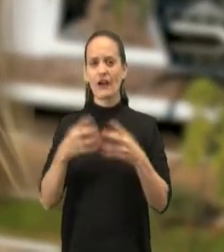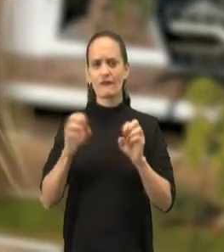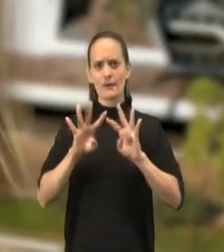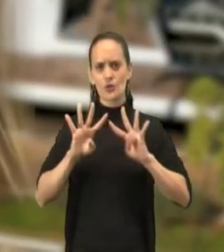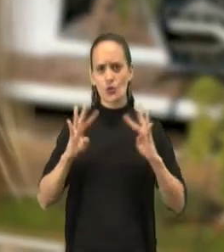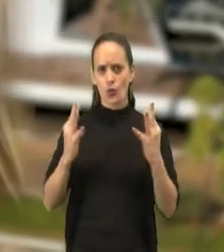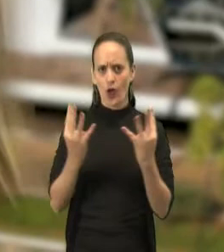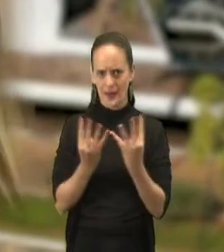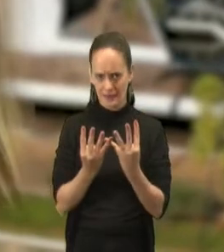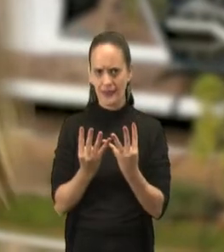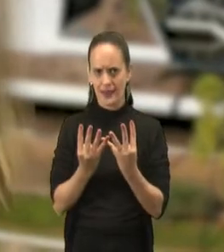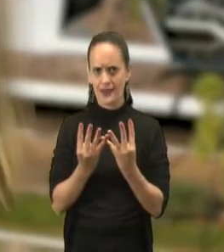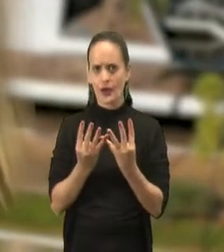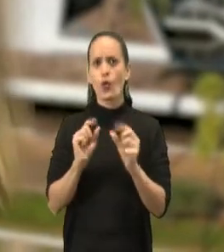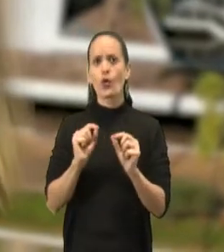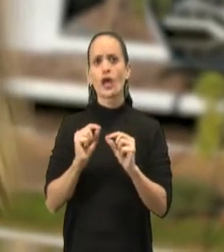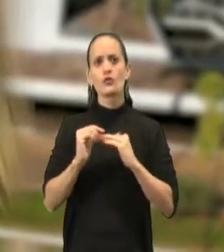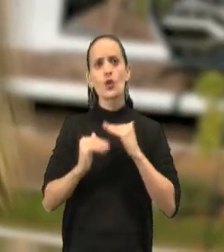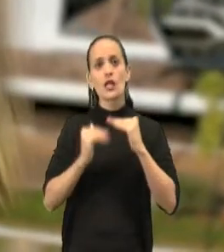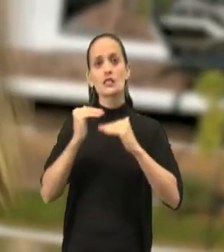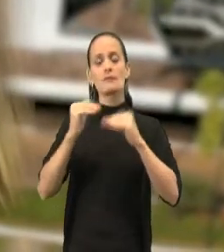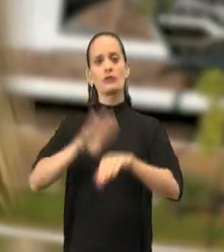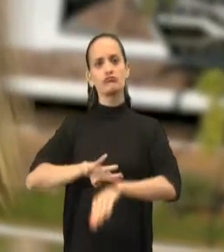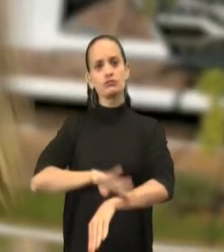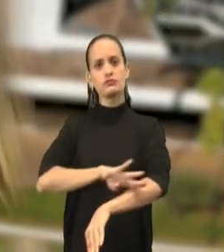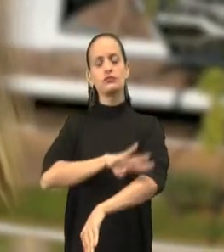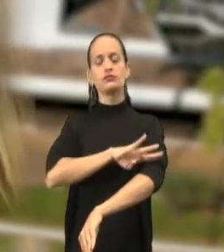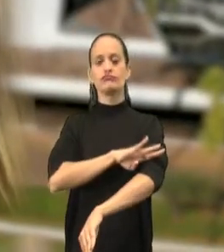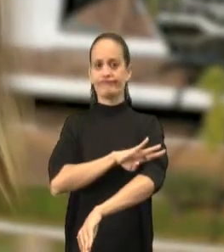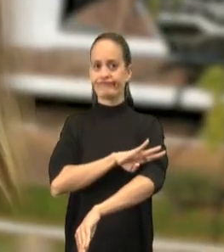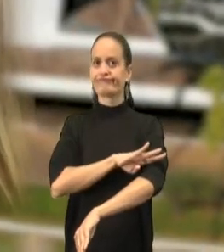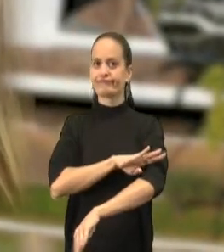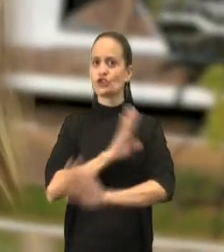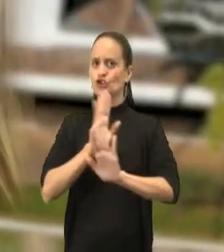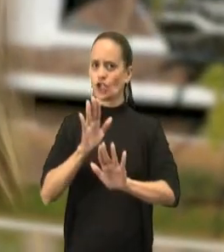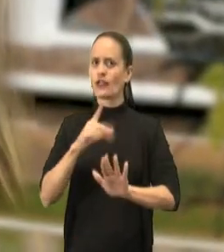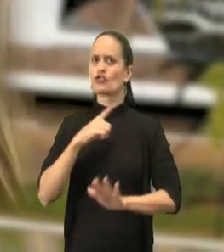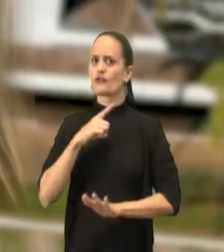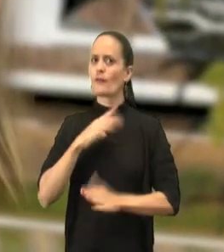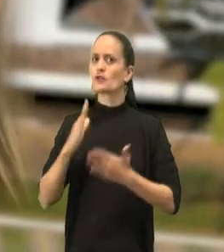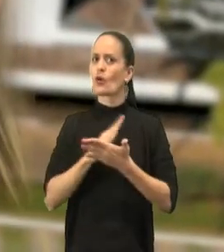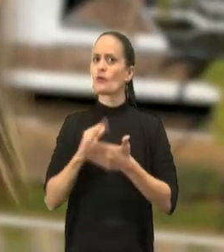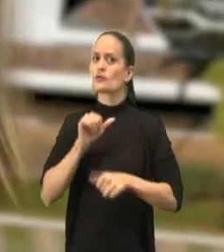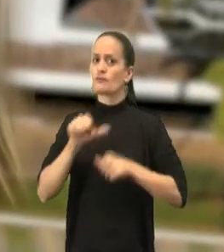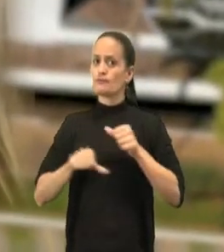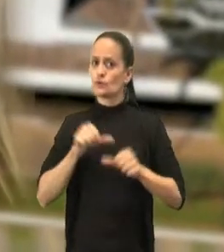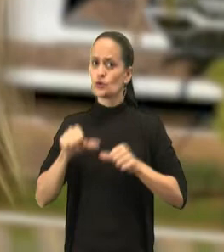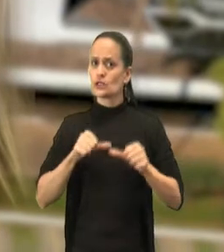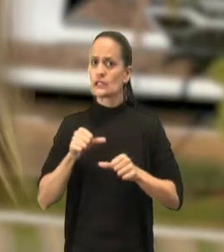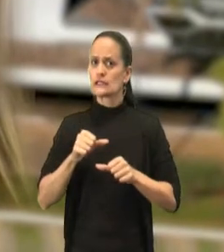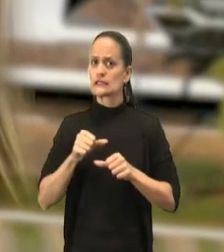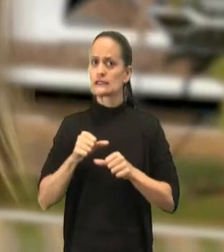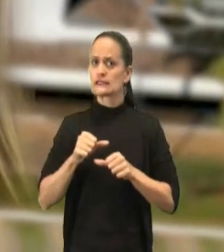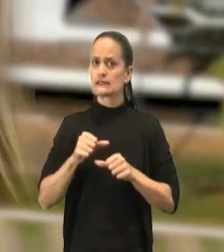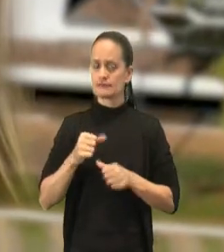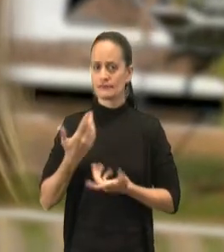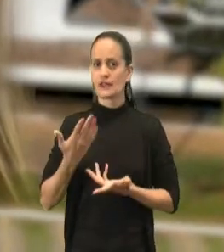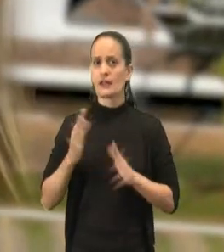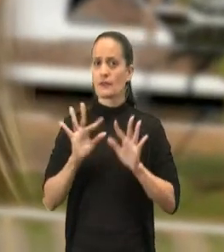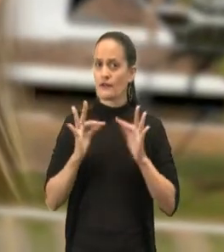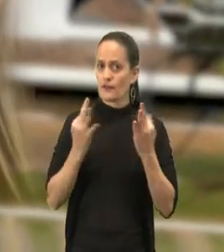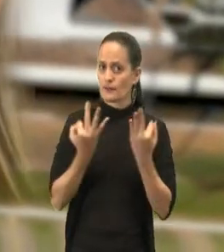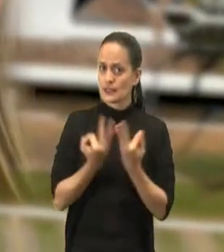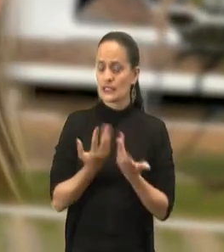de isolamento, em crescimento. Esse período já tem sido transformador e muito interessante para as nossas